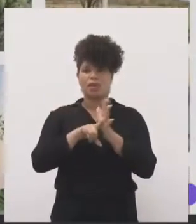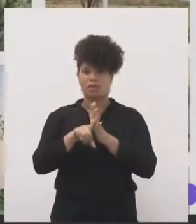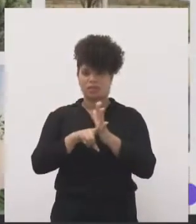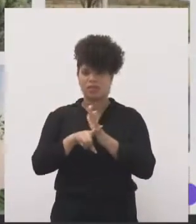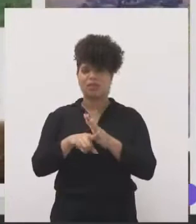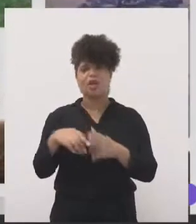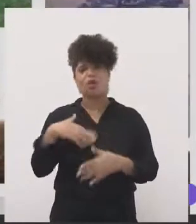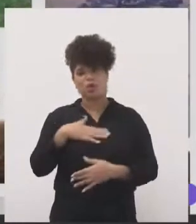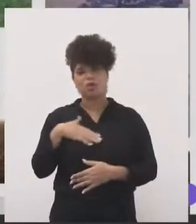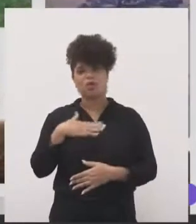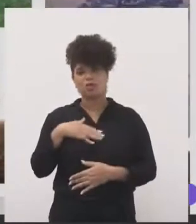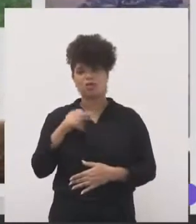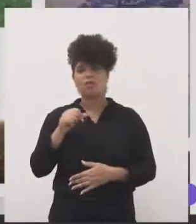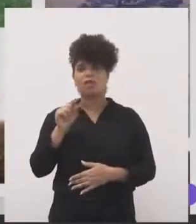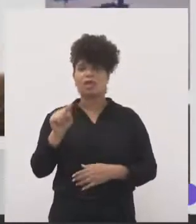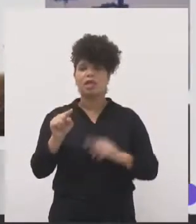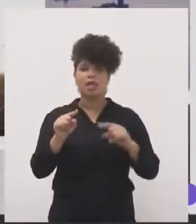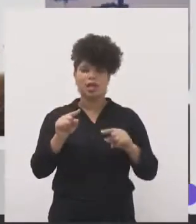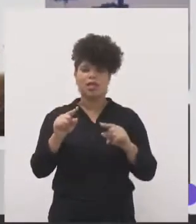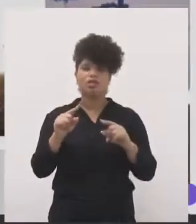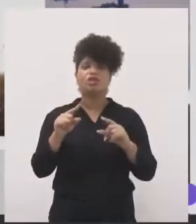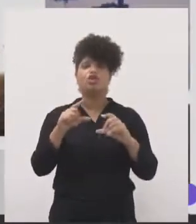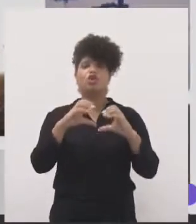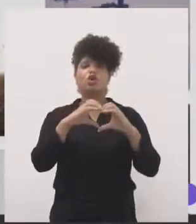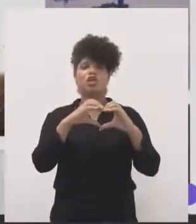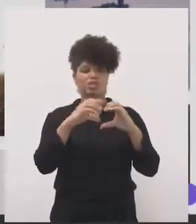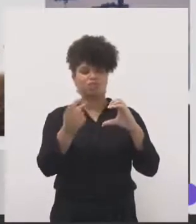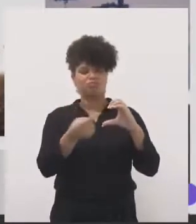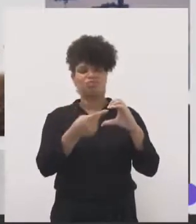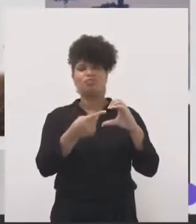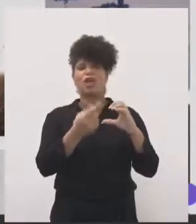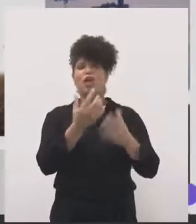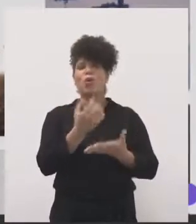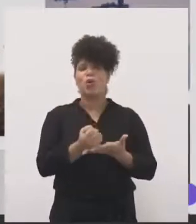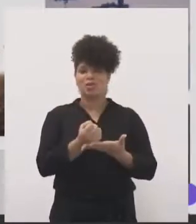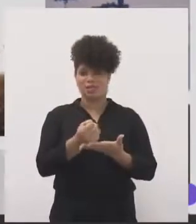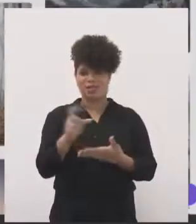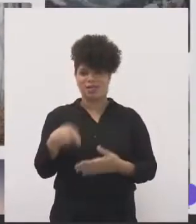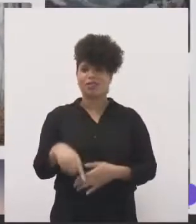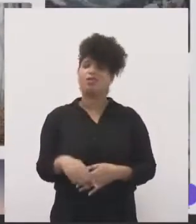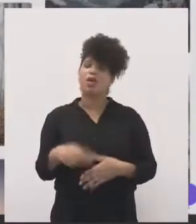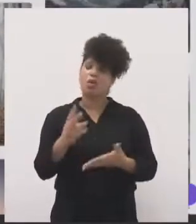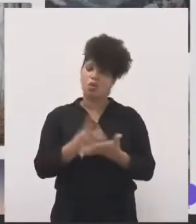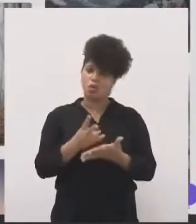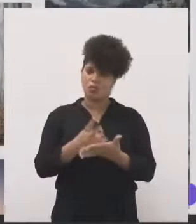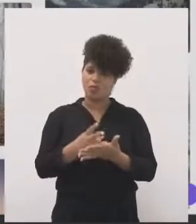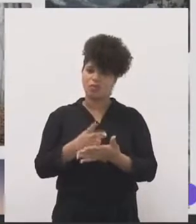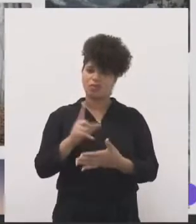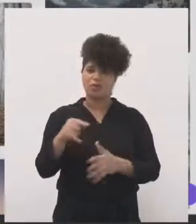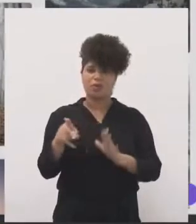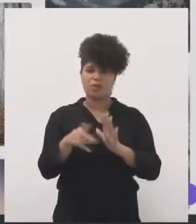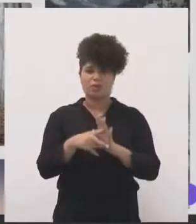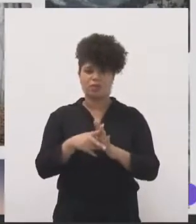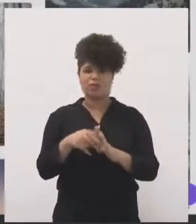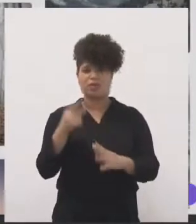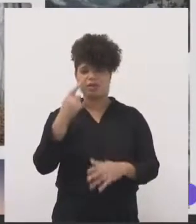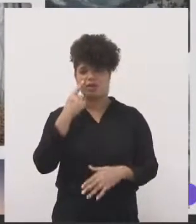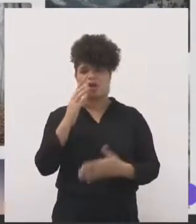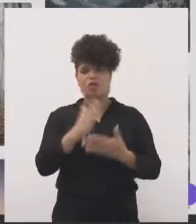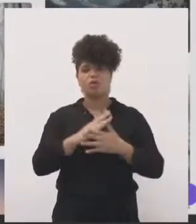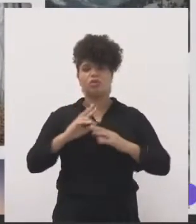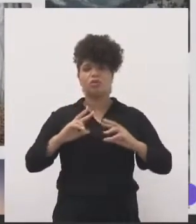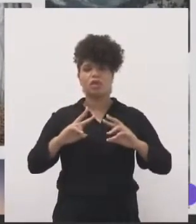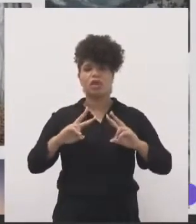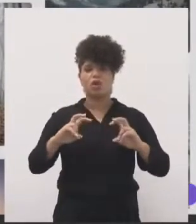gostei de alguma coisa, clico no coraçãozinho e guardo, tá? E o mesmo serve também para recursos, se a